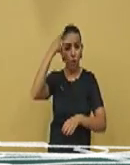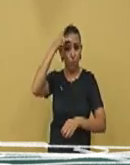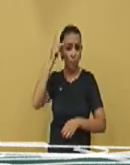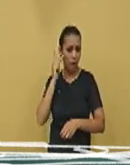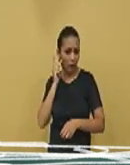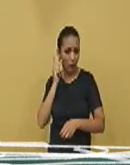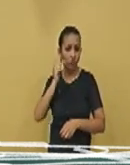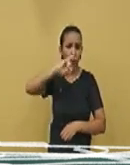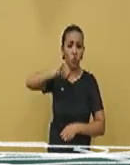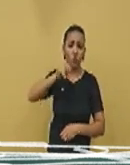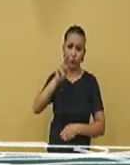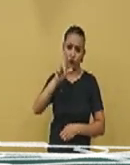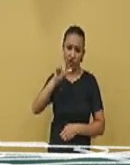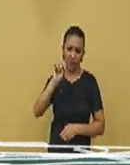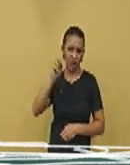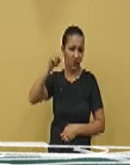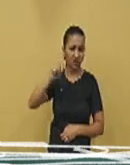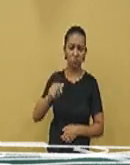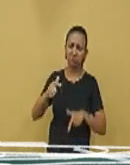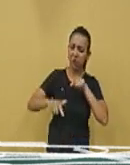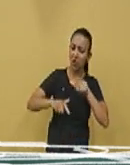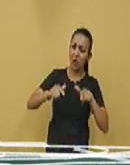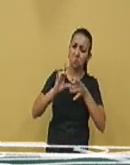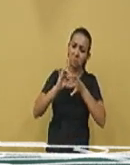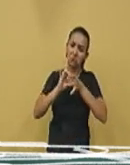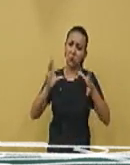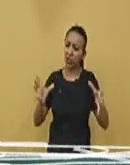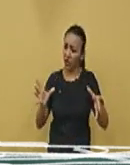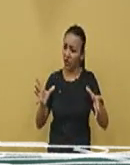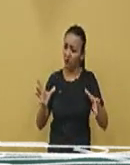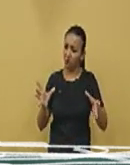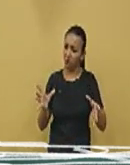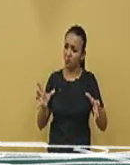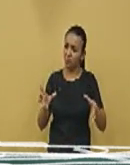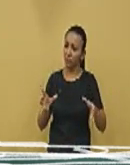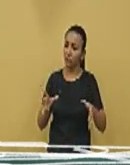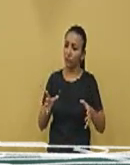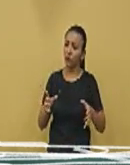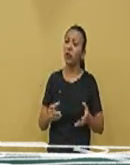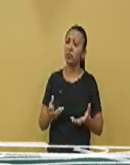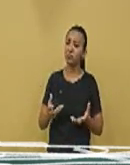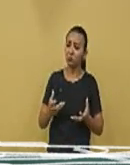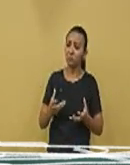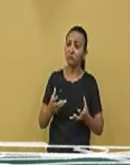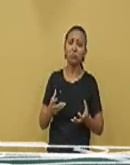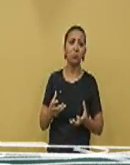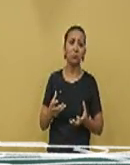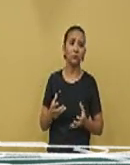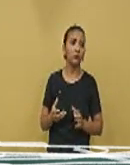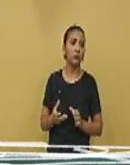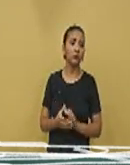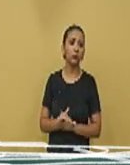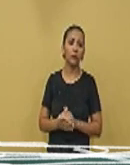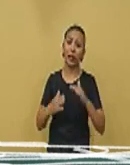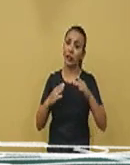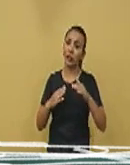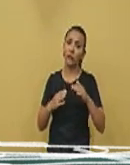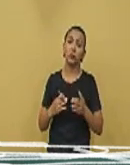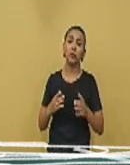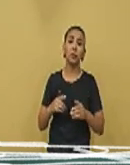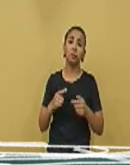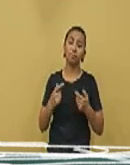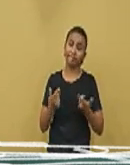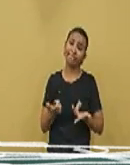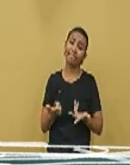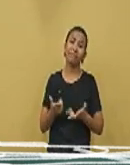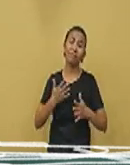Juliano, os pró-reitores, trabalhamos de portas abertas. Não enxergo isso. Queria ver se essa professor reflexão Caio, sua... Professor Caio, seu tempo terminou. E além